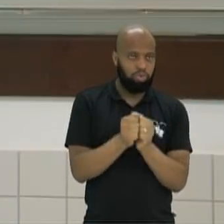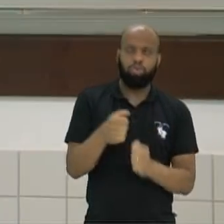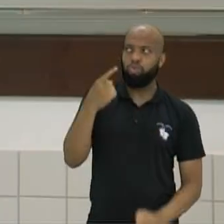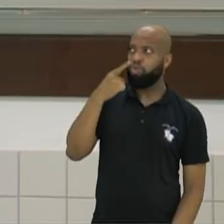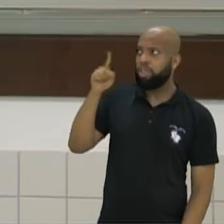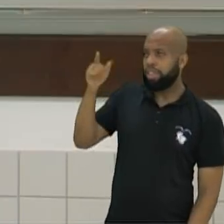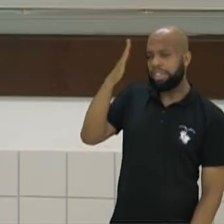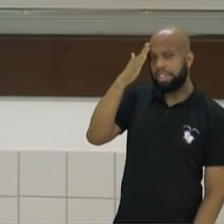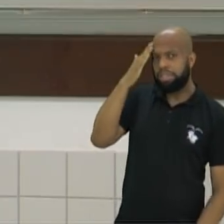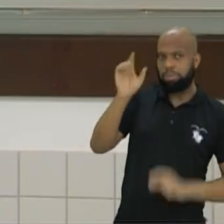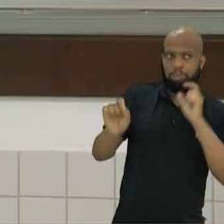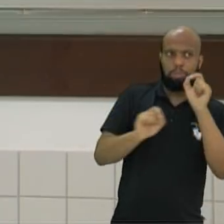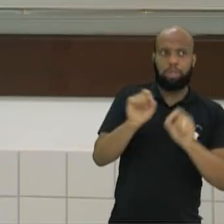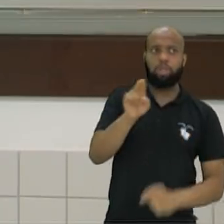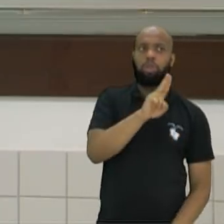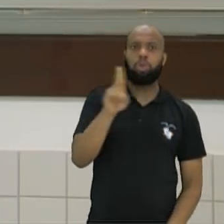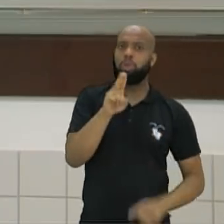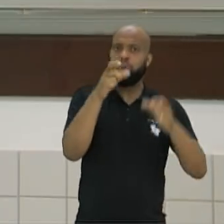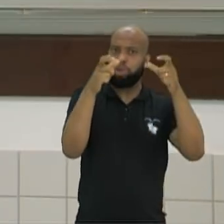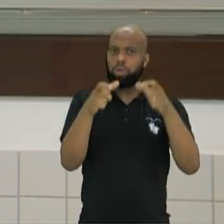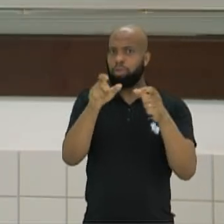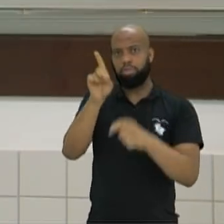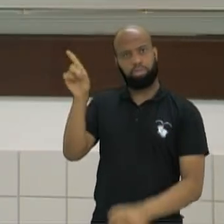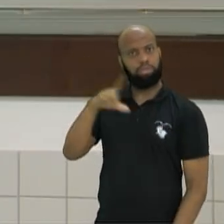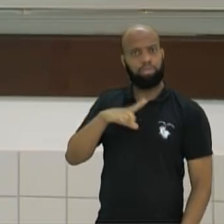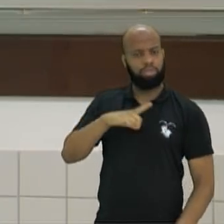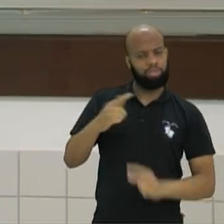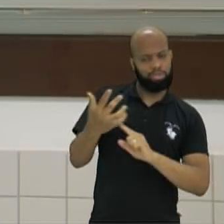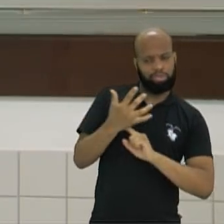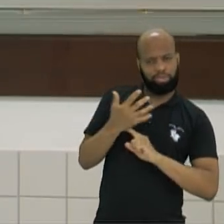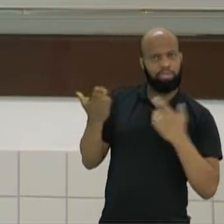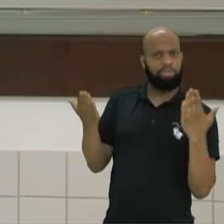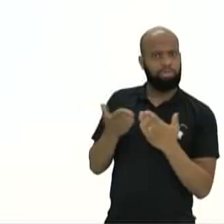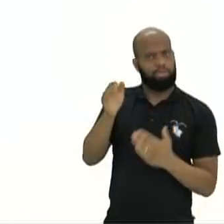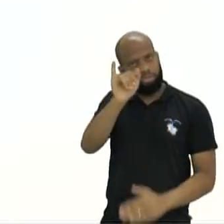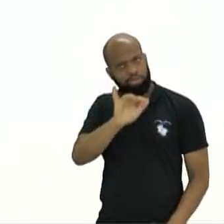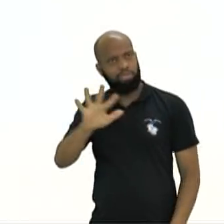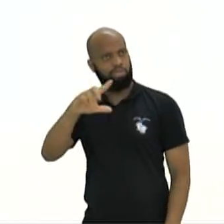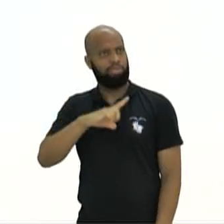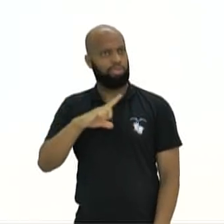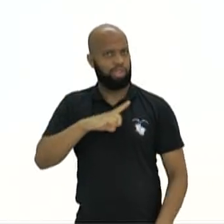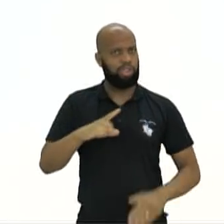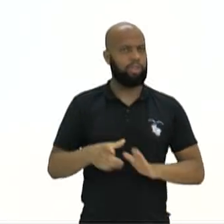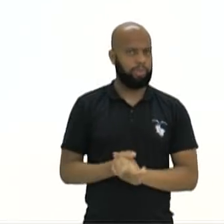Você saberia dizer o nome do local aqui, o que aparece na imagem?